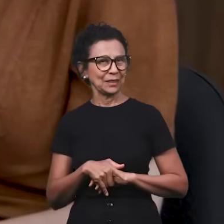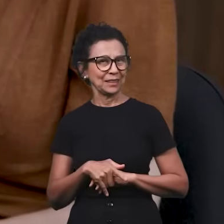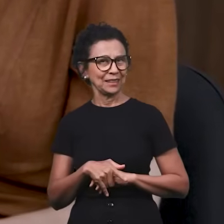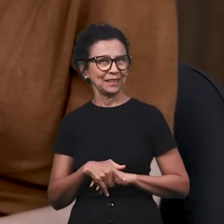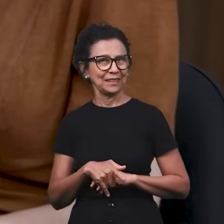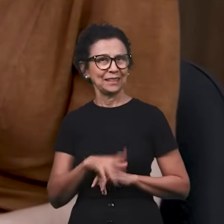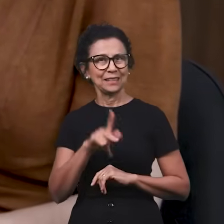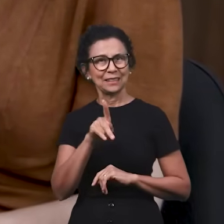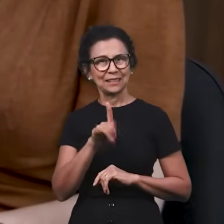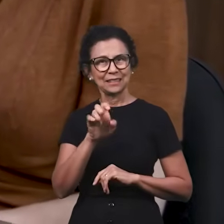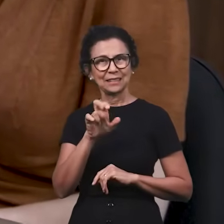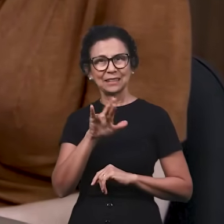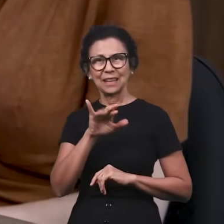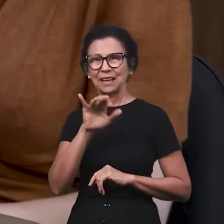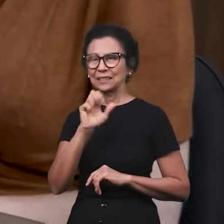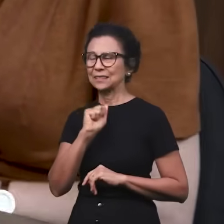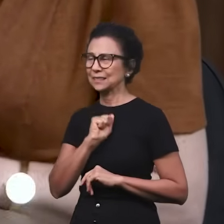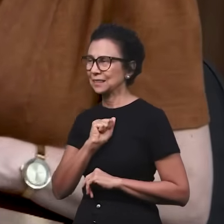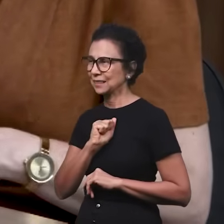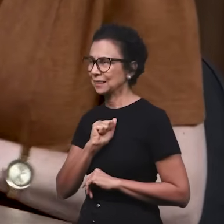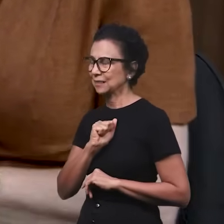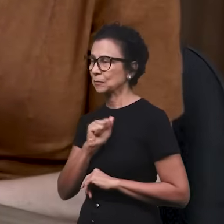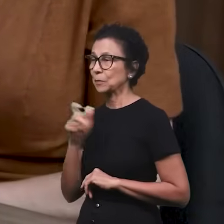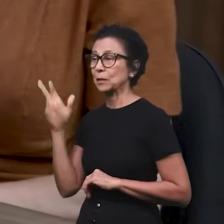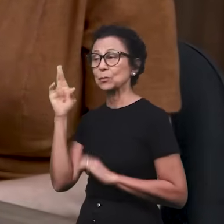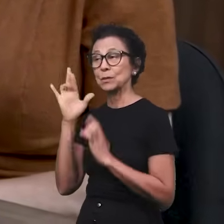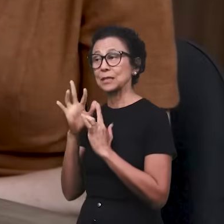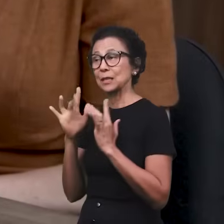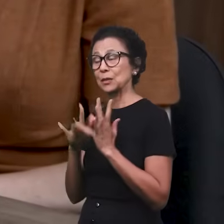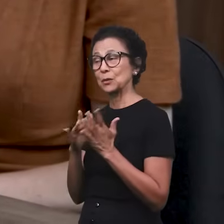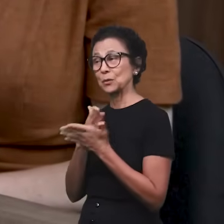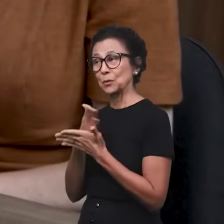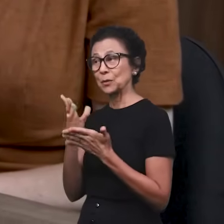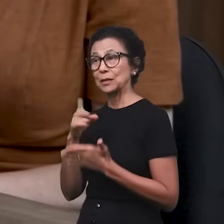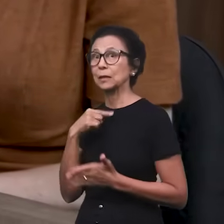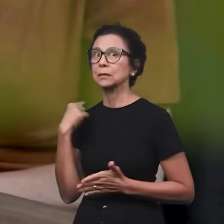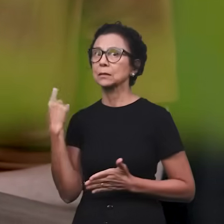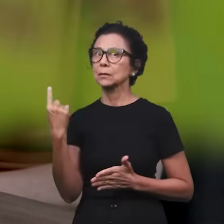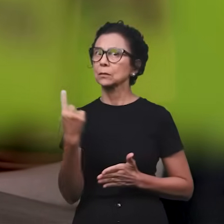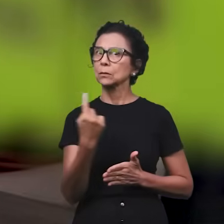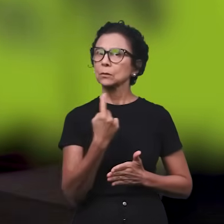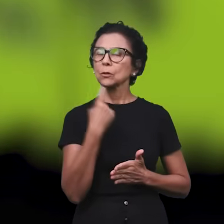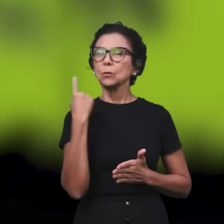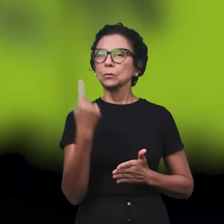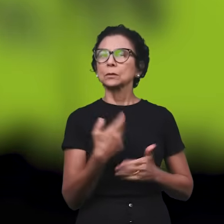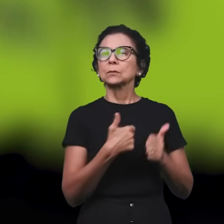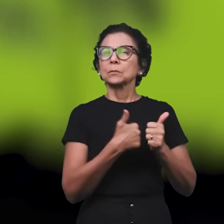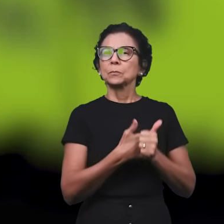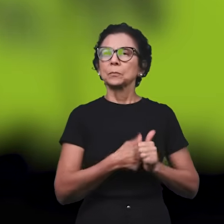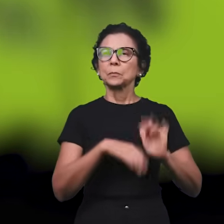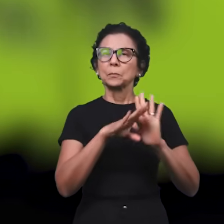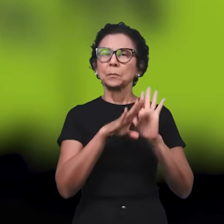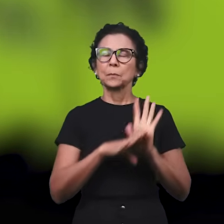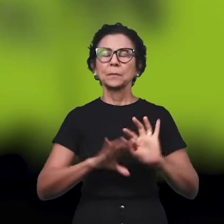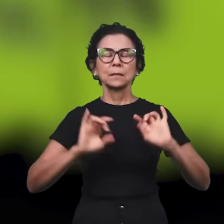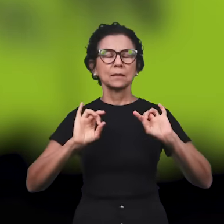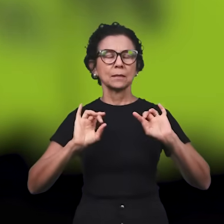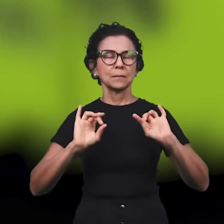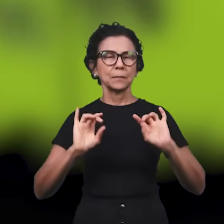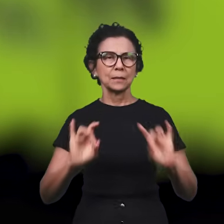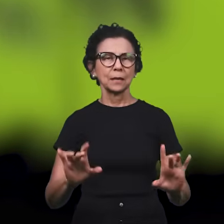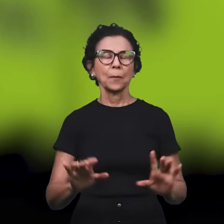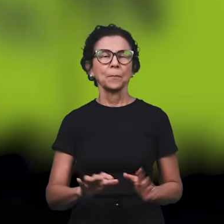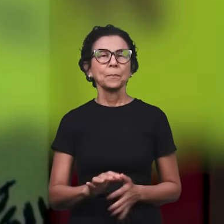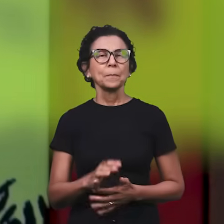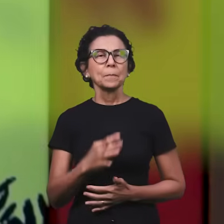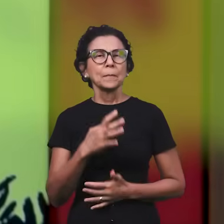Senhor, Fernanda. Paz do Senhor a todos que estão conosco neste episódio tão especial. Para nós é uma